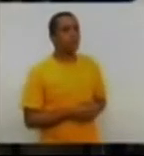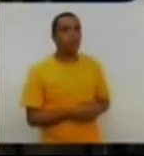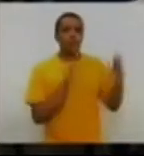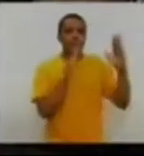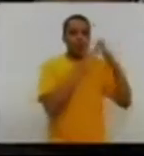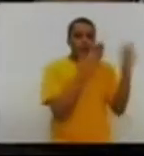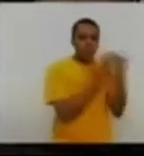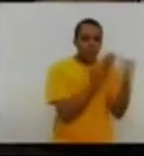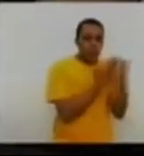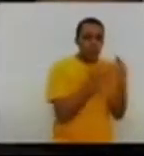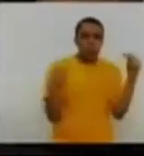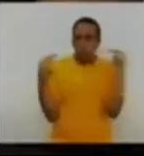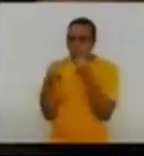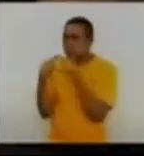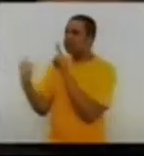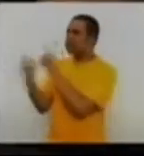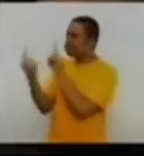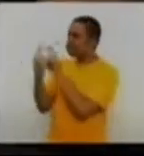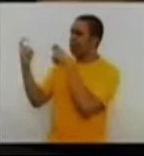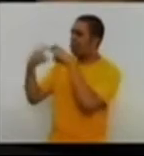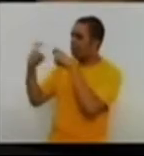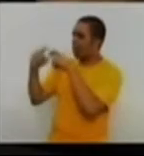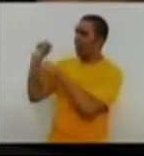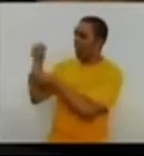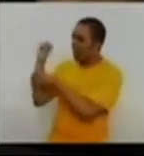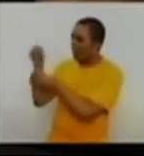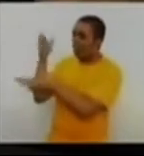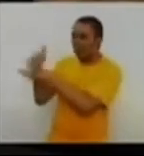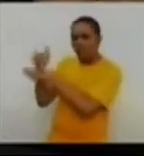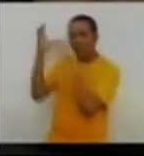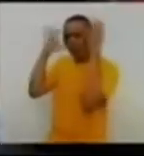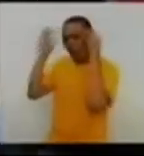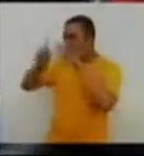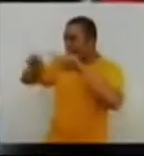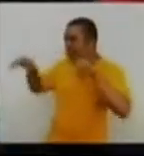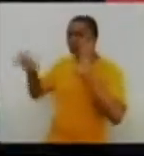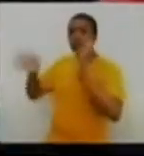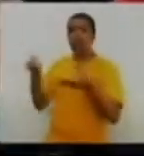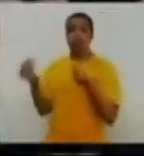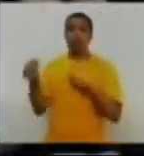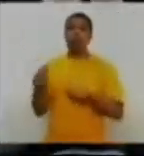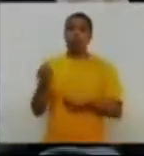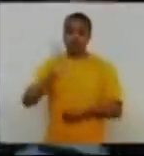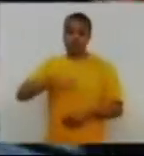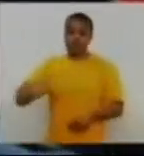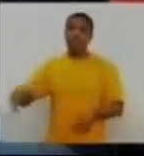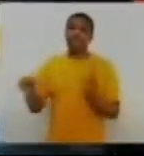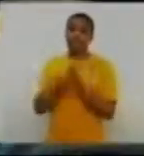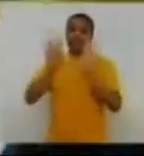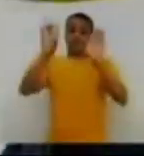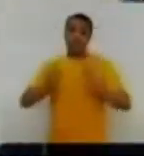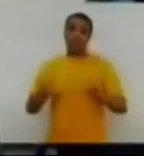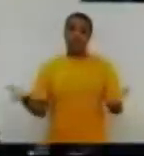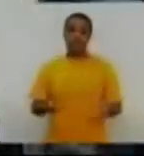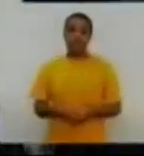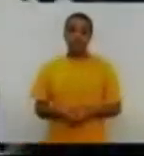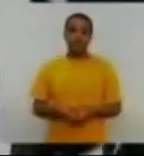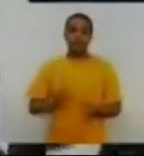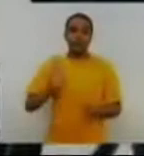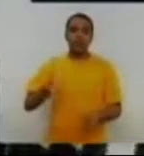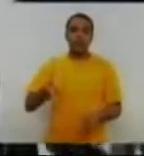Conciliar a escola com uma agenda de atendimentos médicos e terapias. Assim é a rotina de uma criança com deficiência. Ele